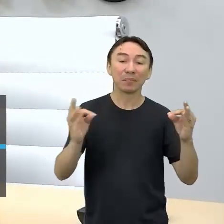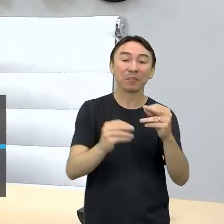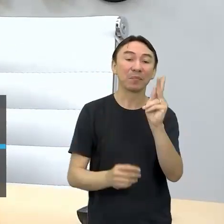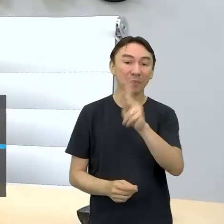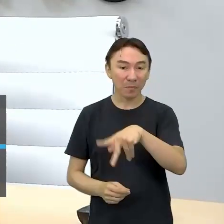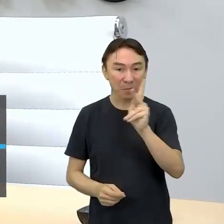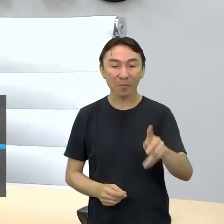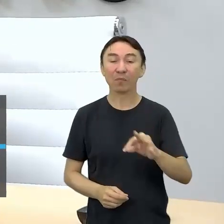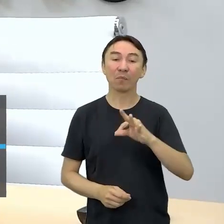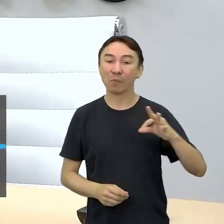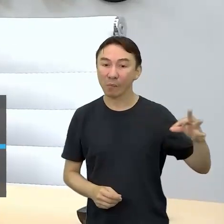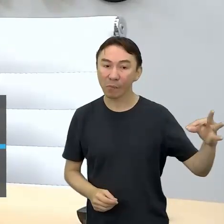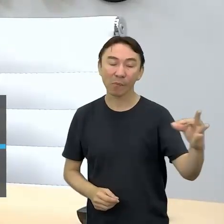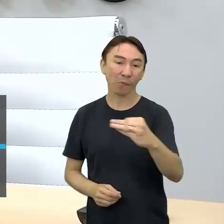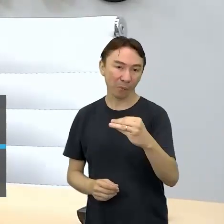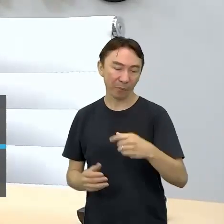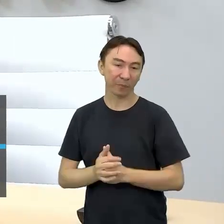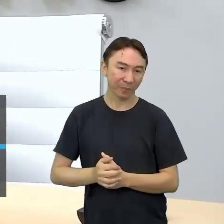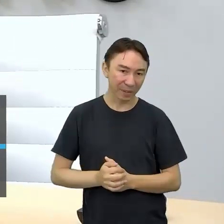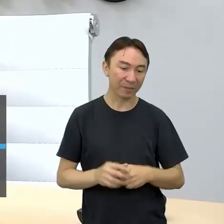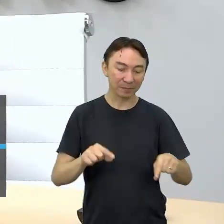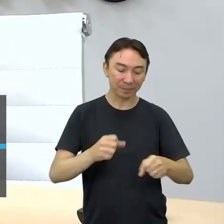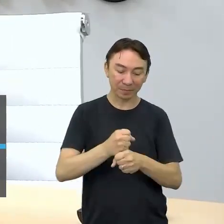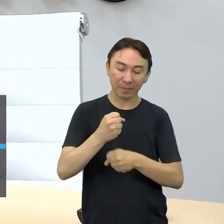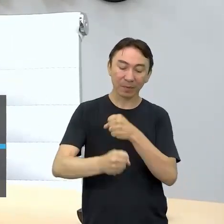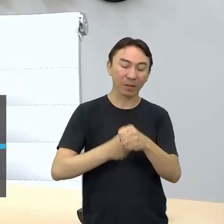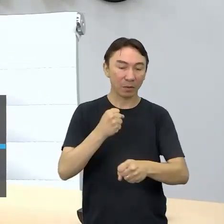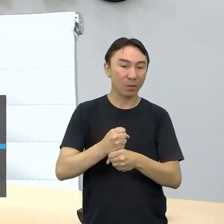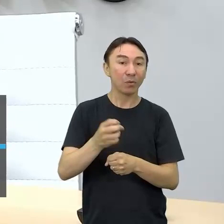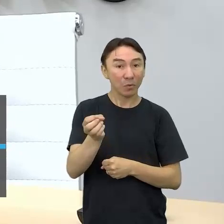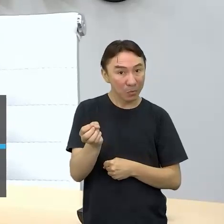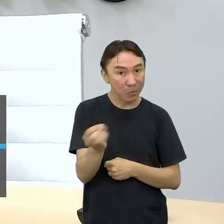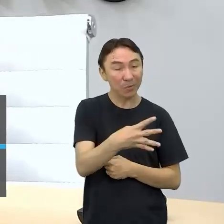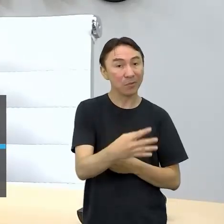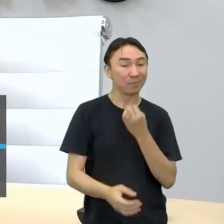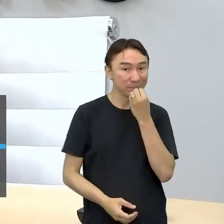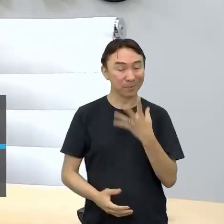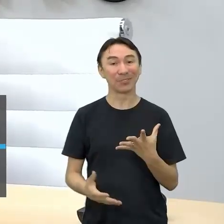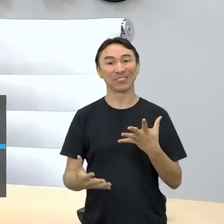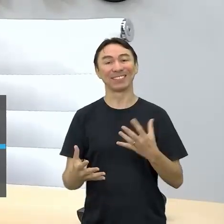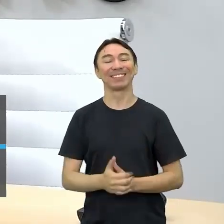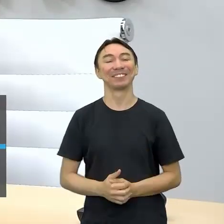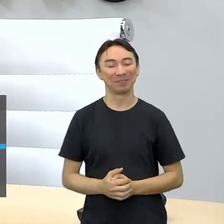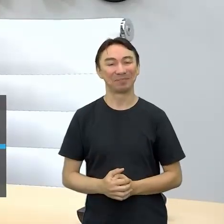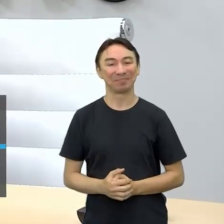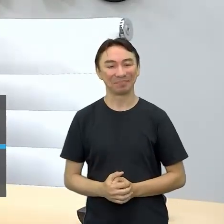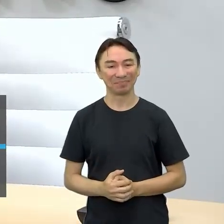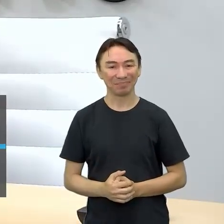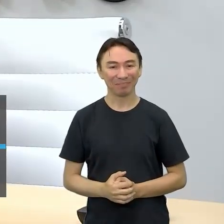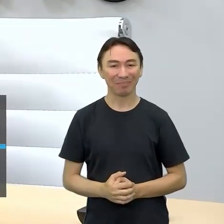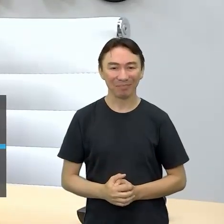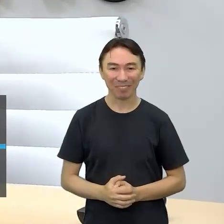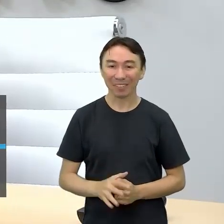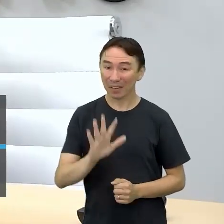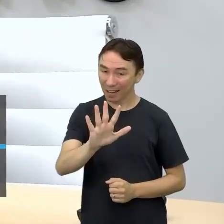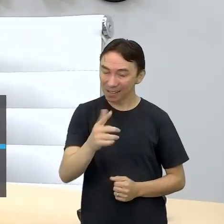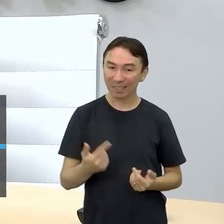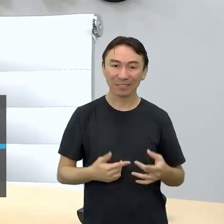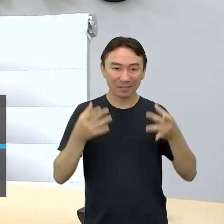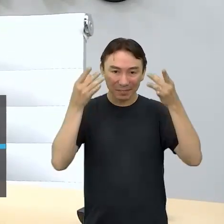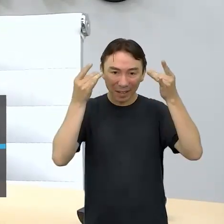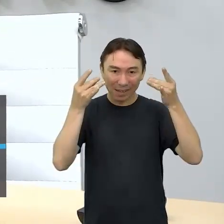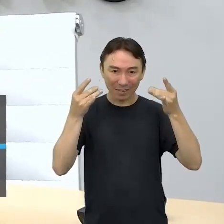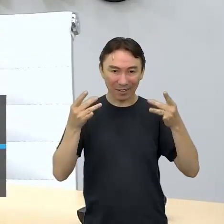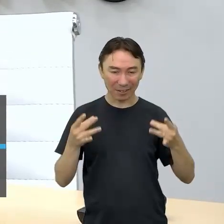muito bem-vindos. Feliz ano novo, né? Como a Lê falou para todo mundo. E antes de a gente começar, então, aí a pauta, também vou fazer minha audiodescrição